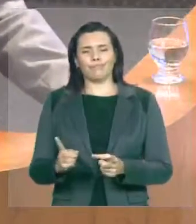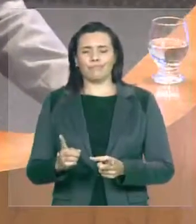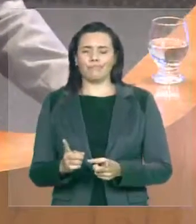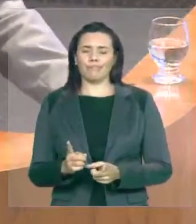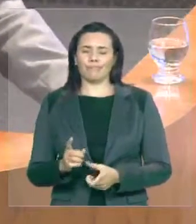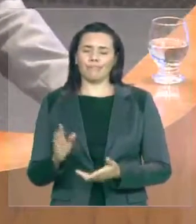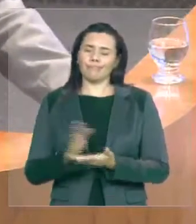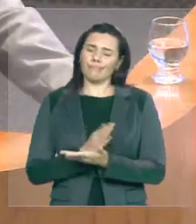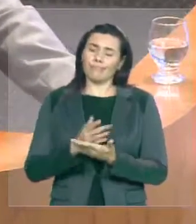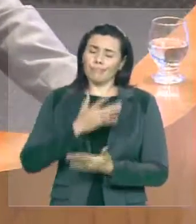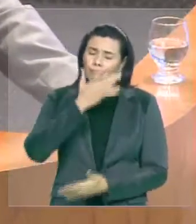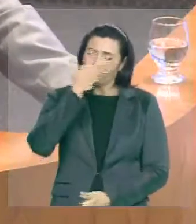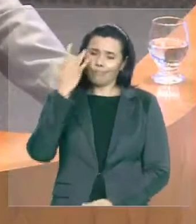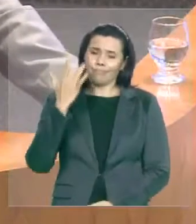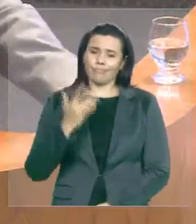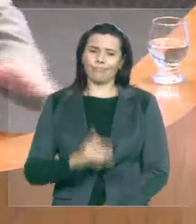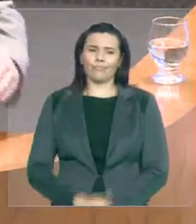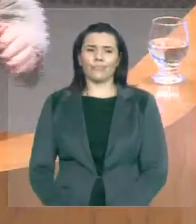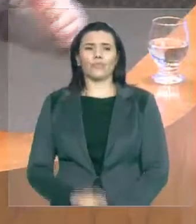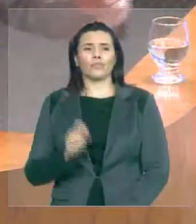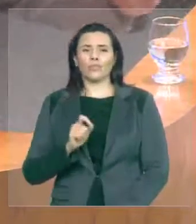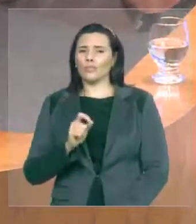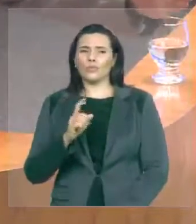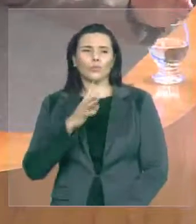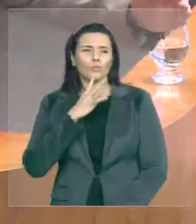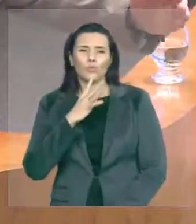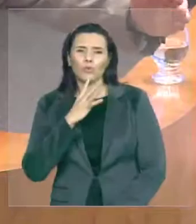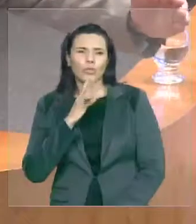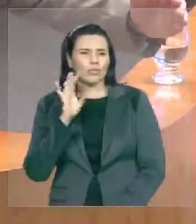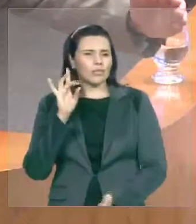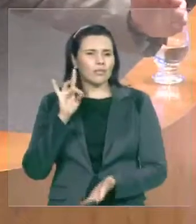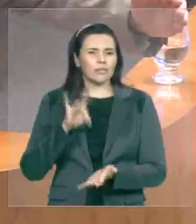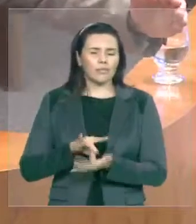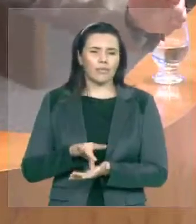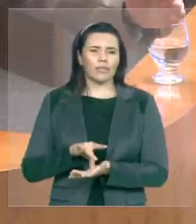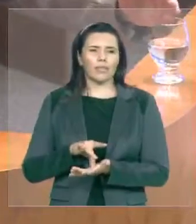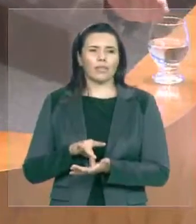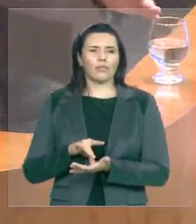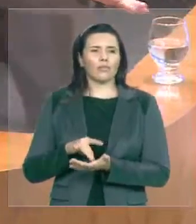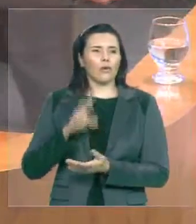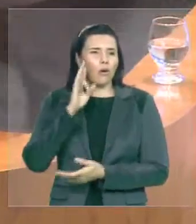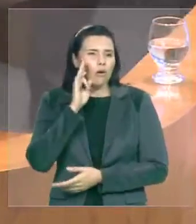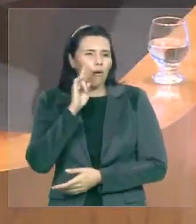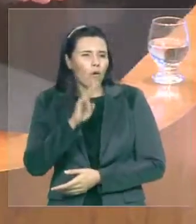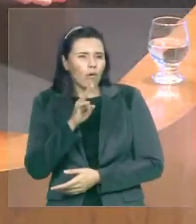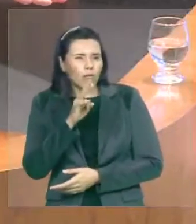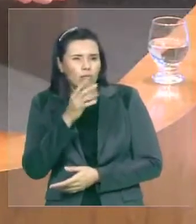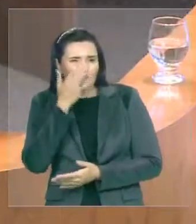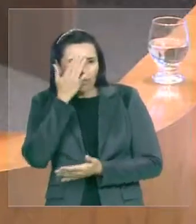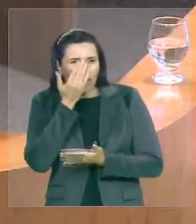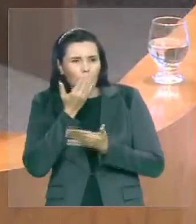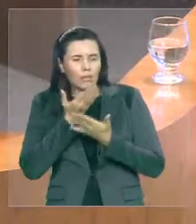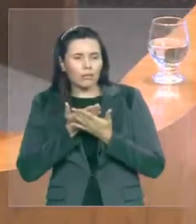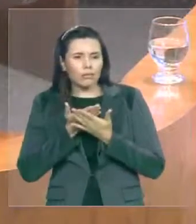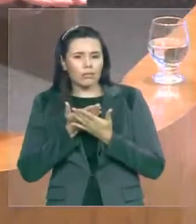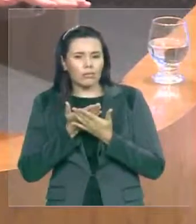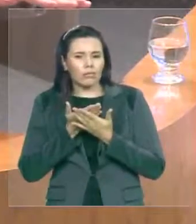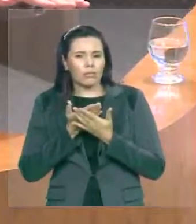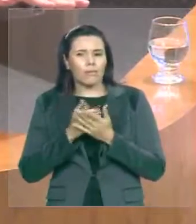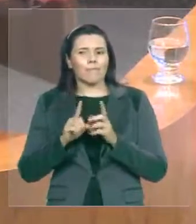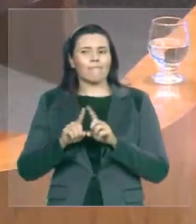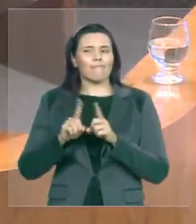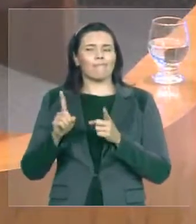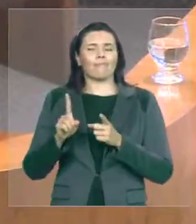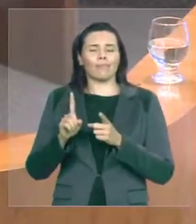inadvertidamente, embarcam até um certo momento, porque a verdade, ela